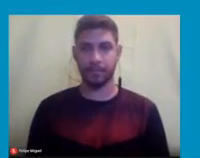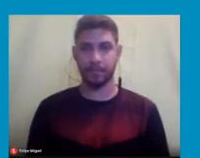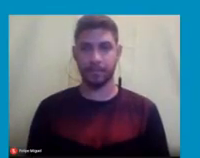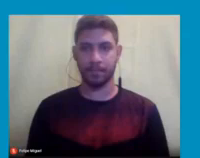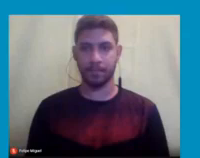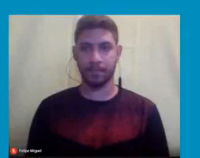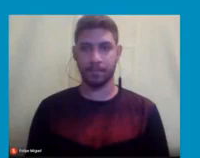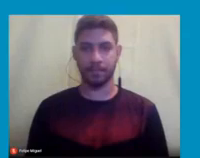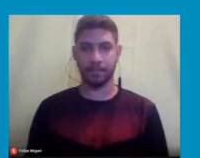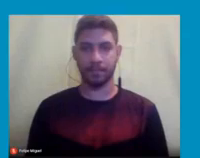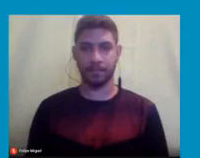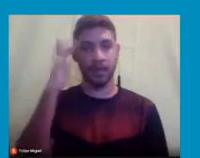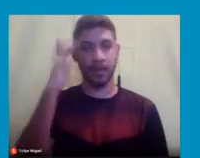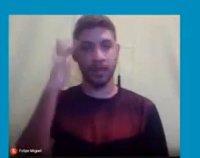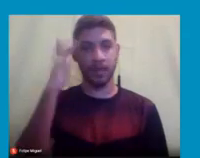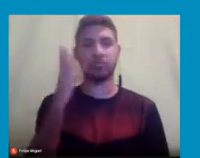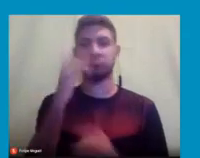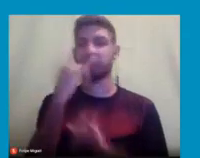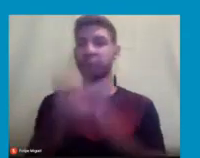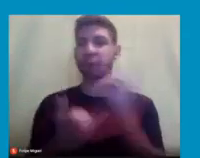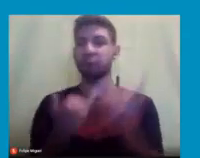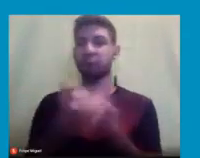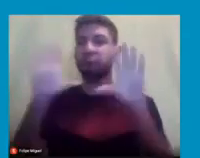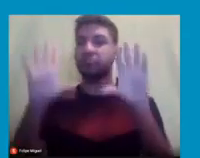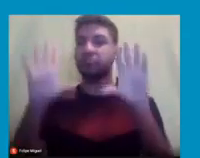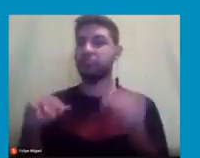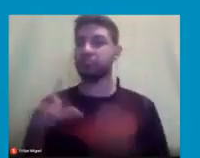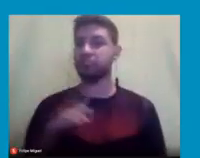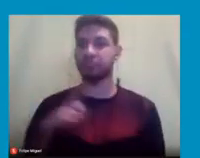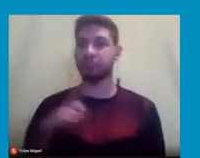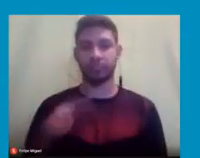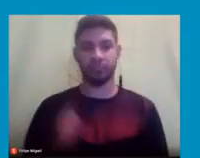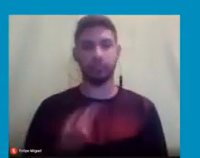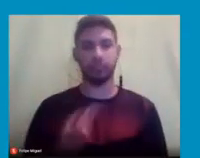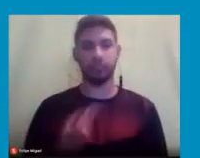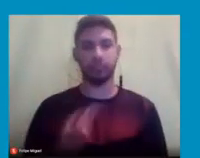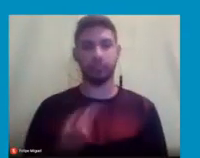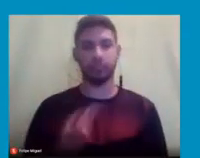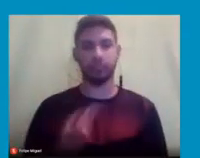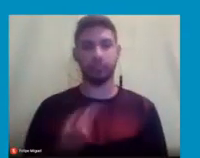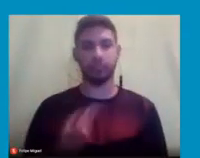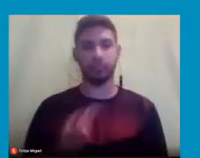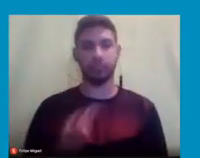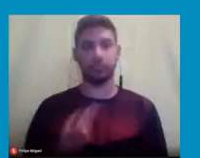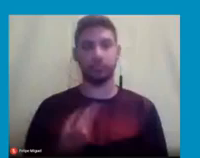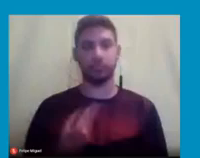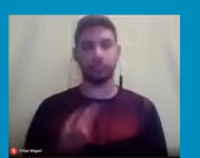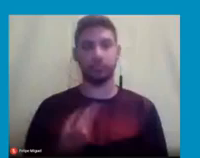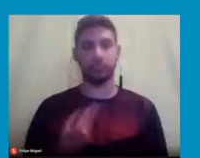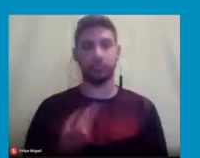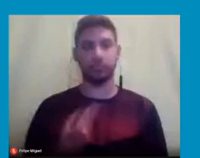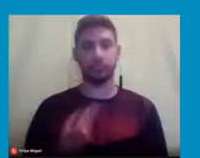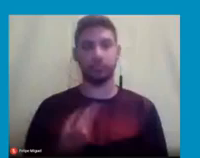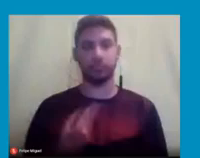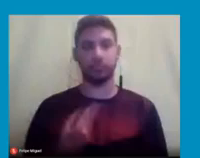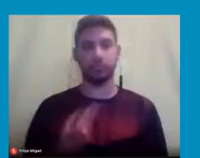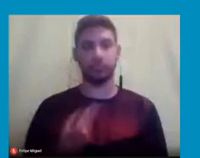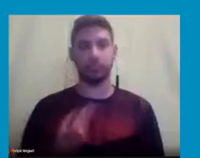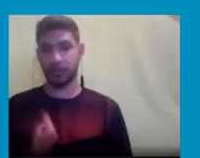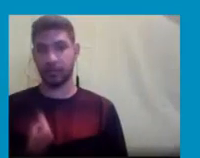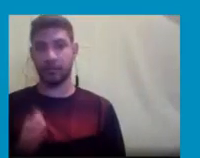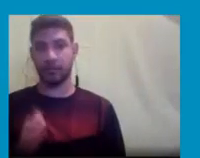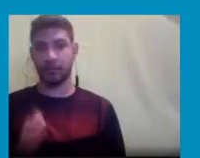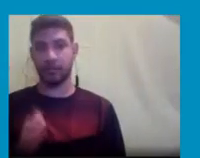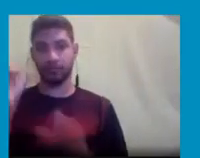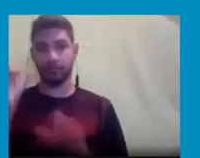Acho que ela está fora do ar, né? Ela está fora do ar. Então nós vamos fazer o seguinte... Embora, vamos modificar então